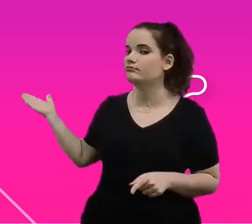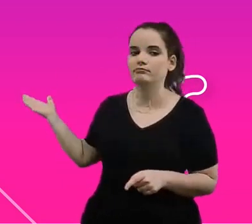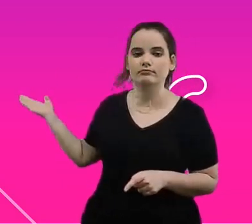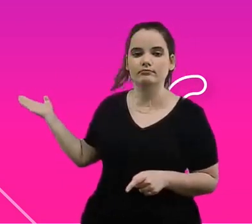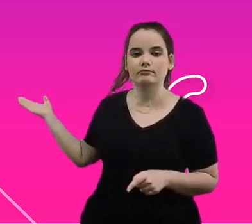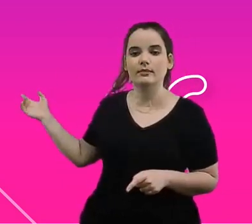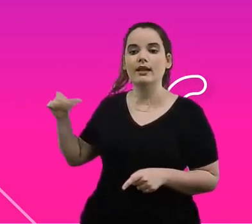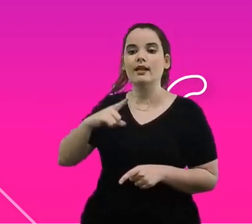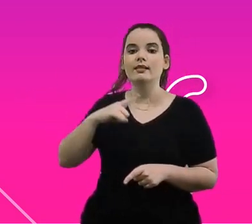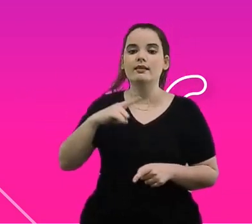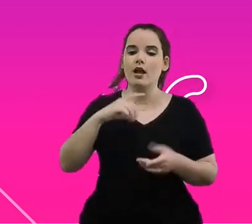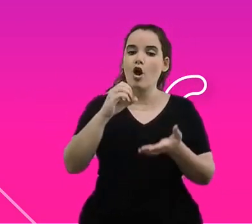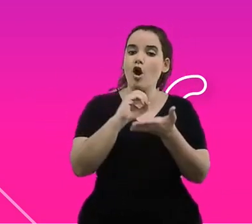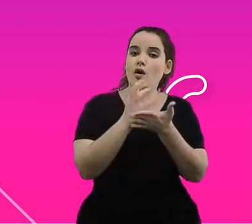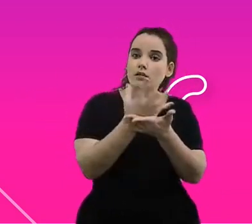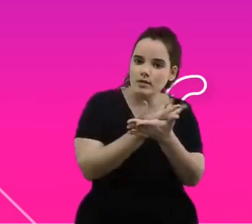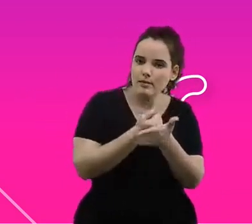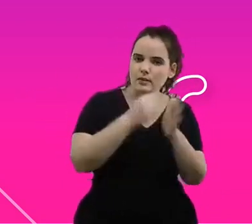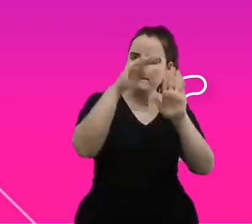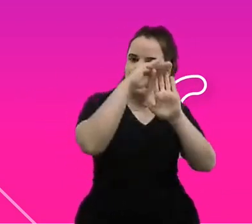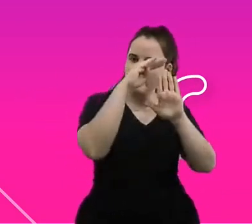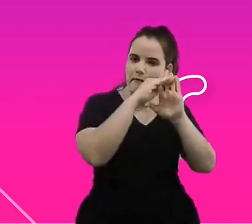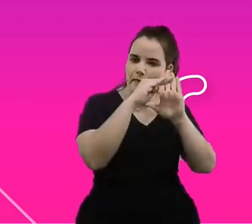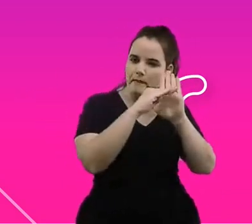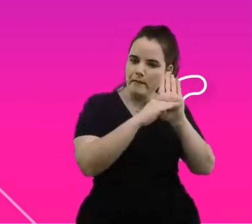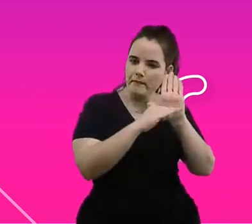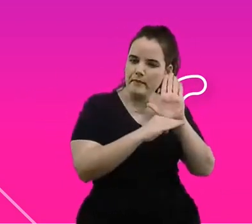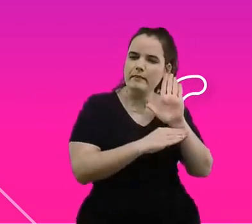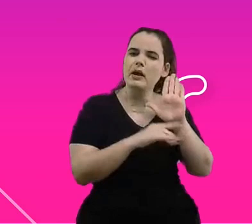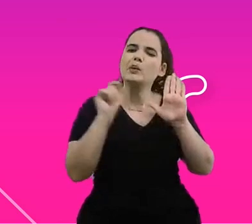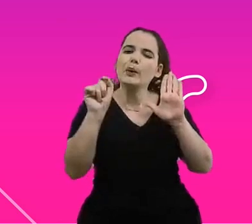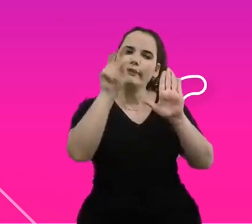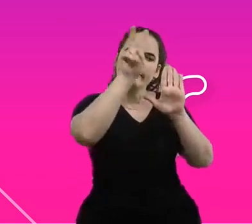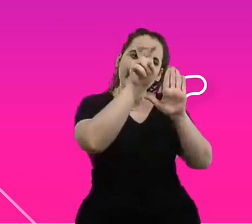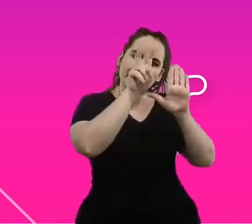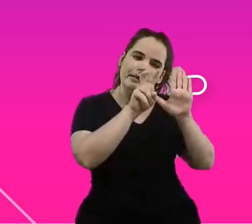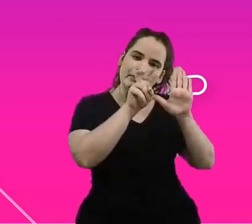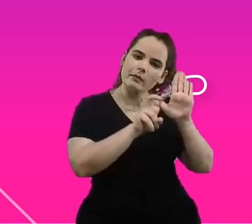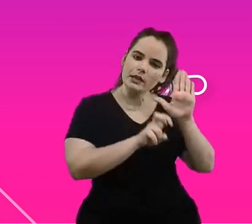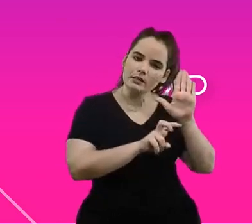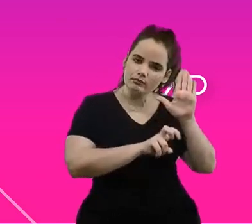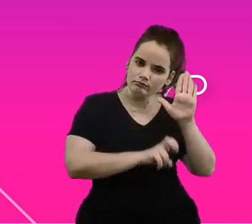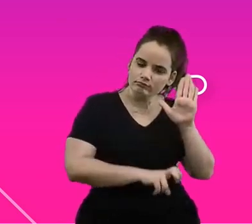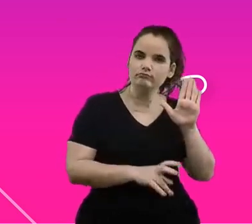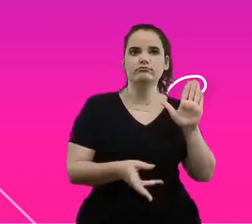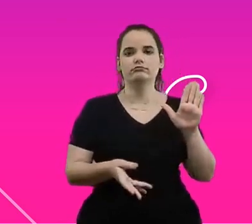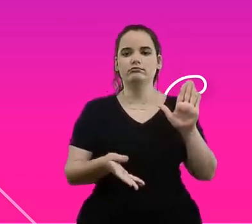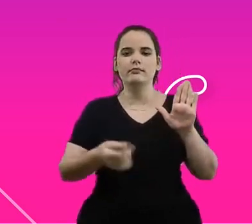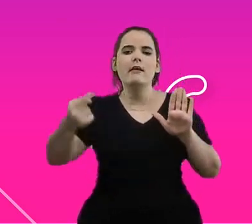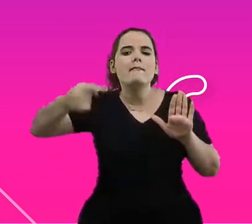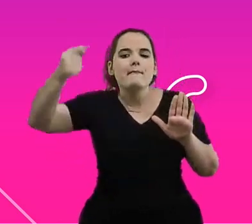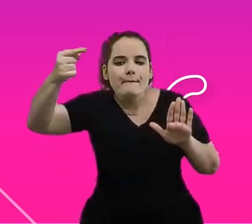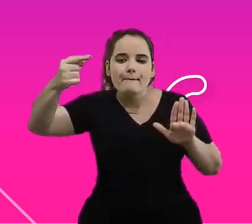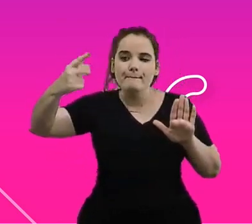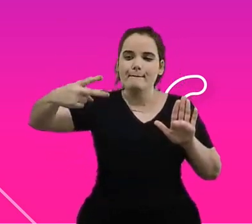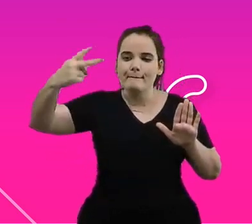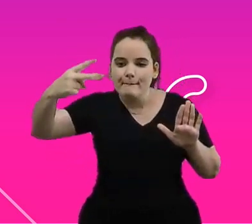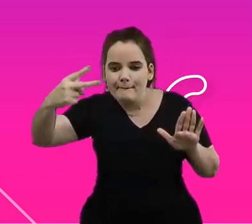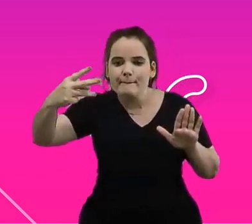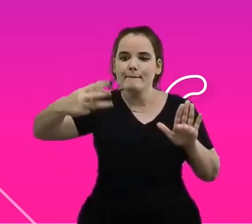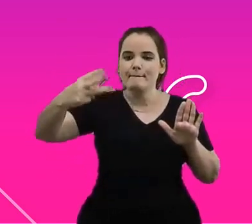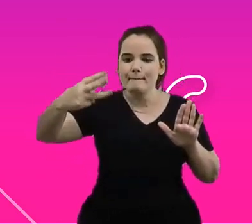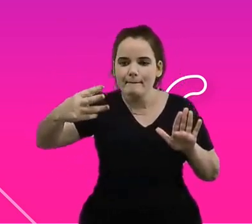como se fosse o tema daquele gasto, como que a priorização foi dividido por temas, o que se